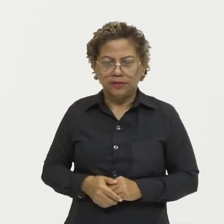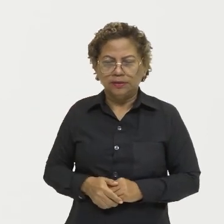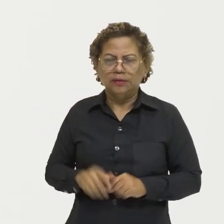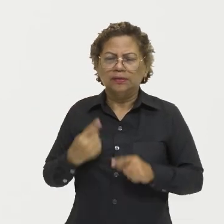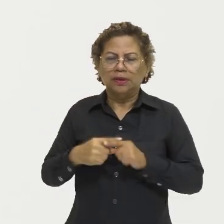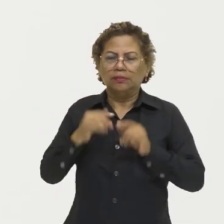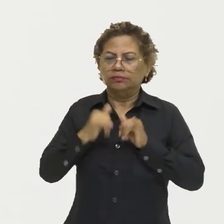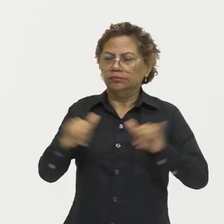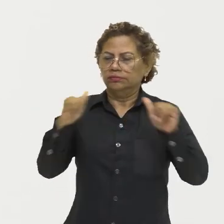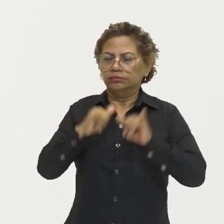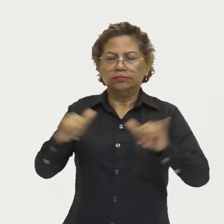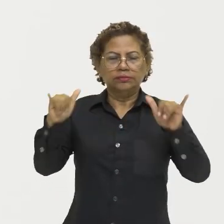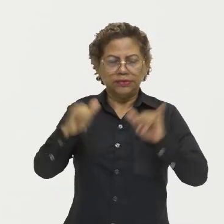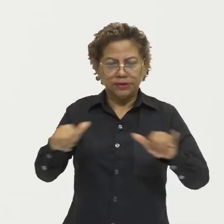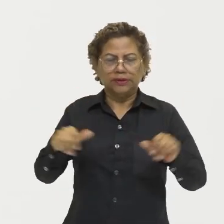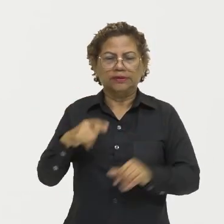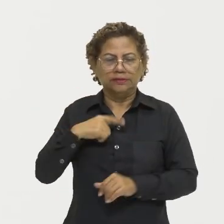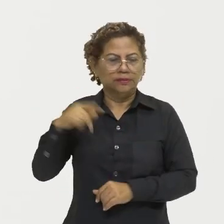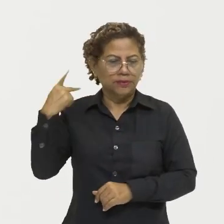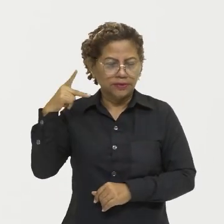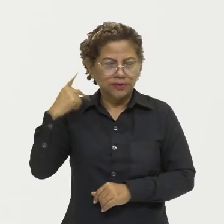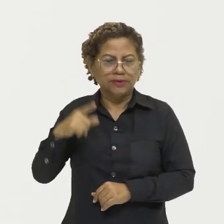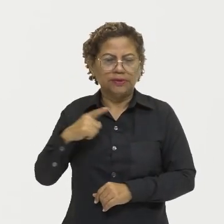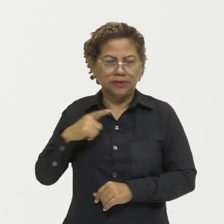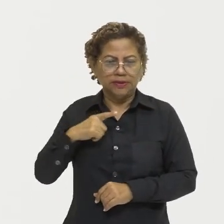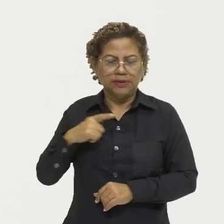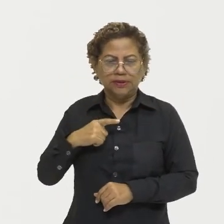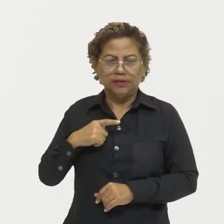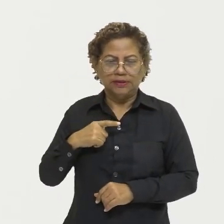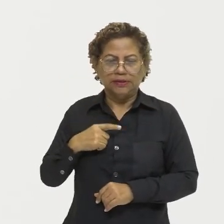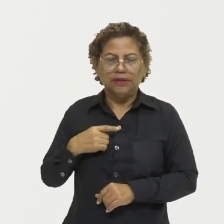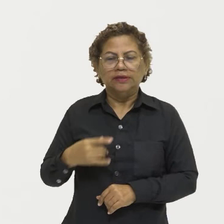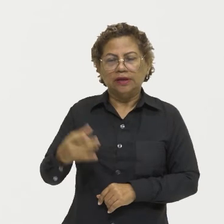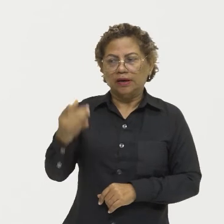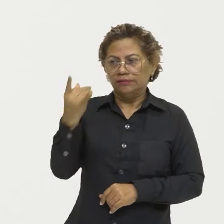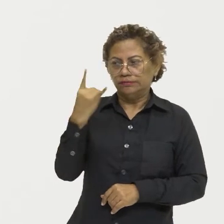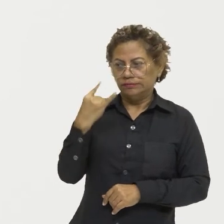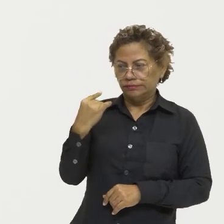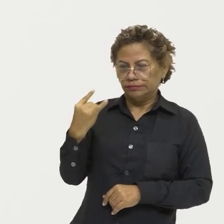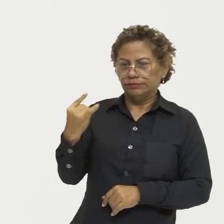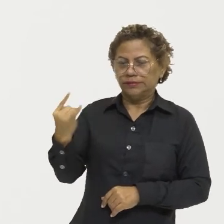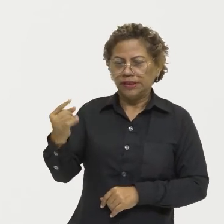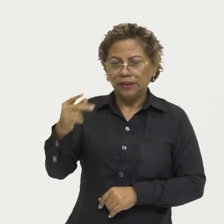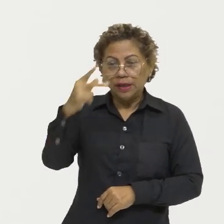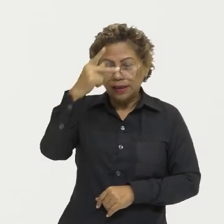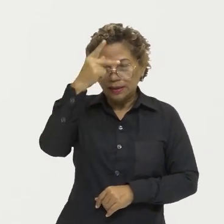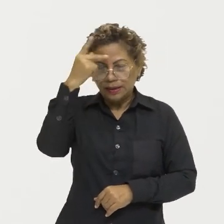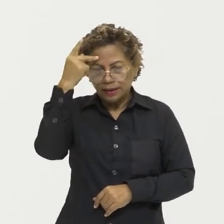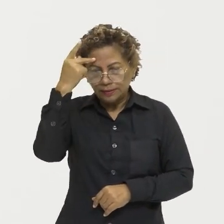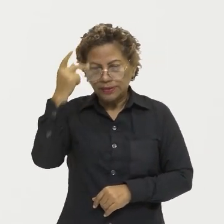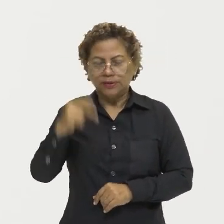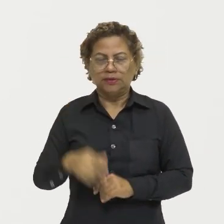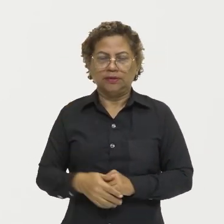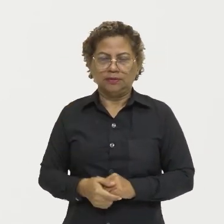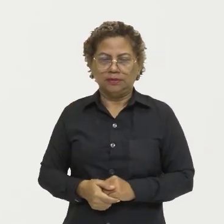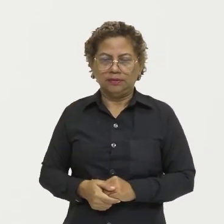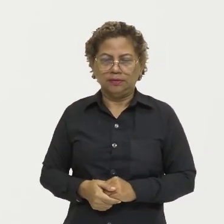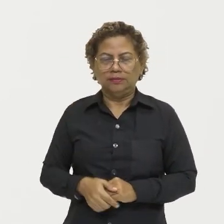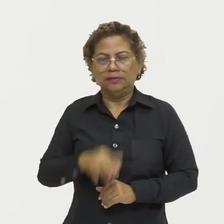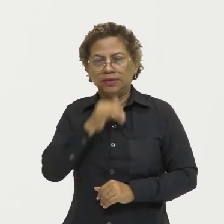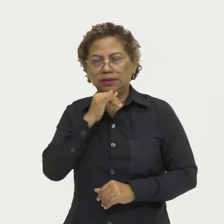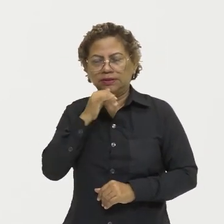propaganda, a publicidade, o discurso político, eles têm a função de convencer o leitor, né? A pessoa que está vendo